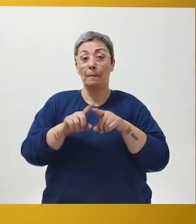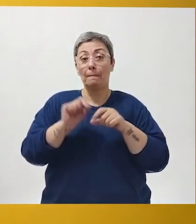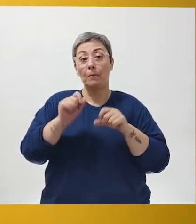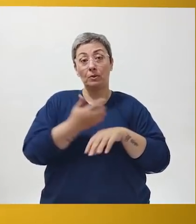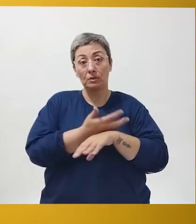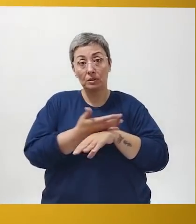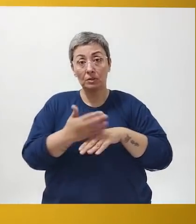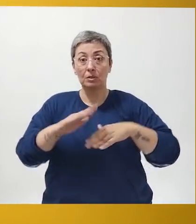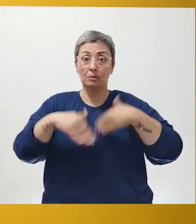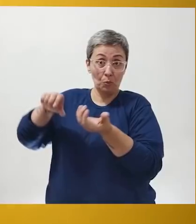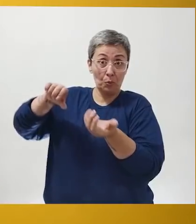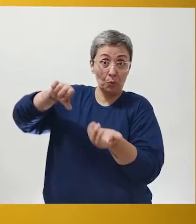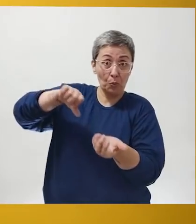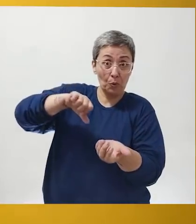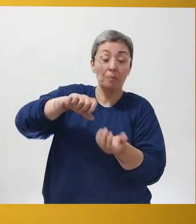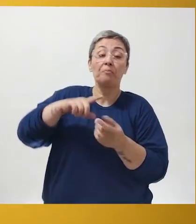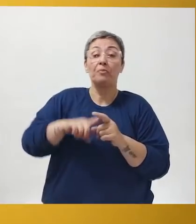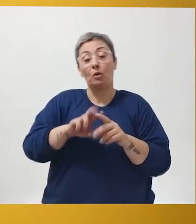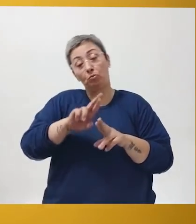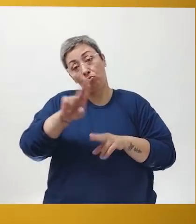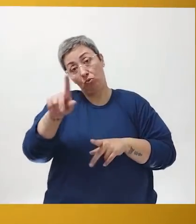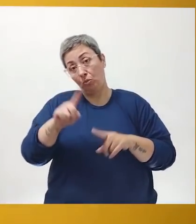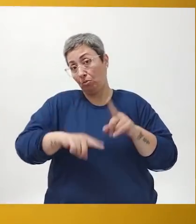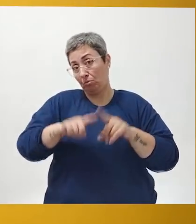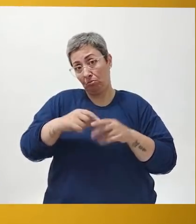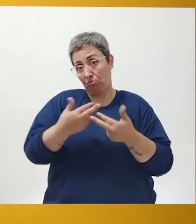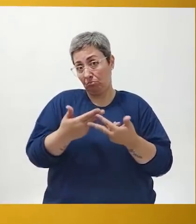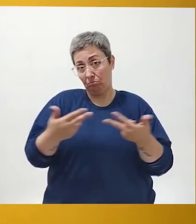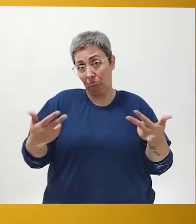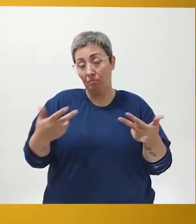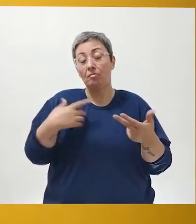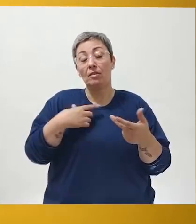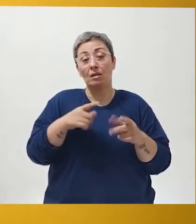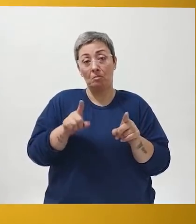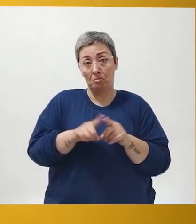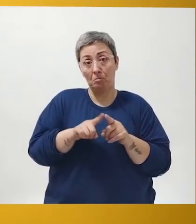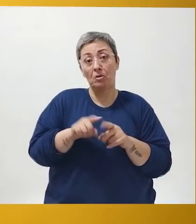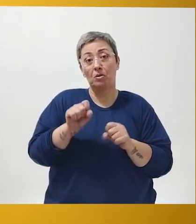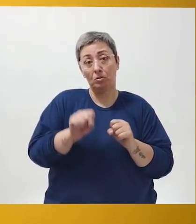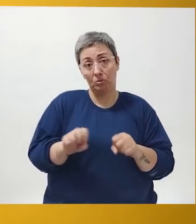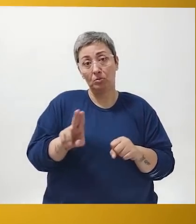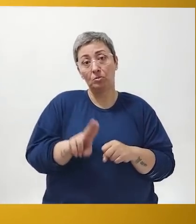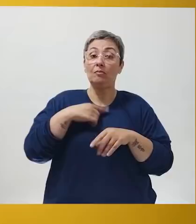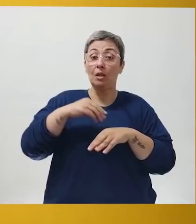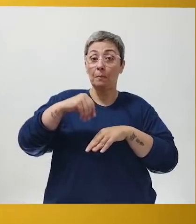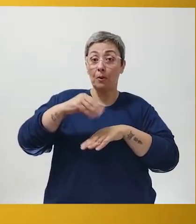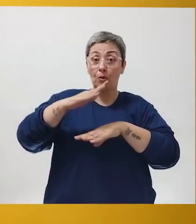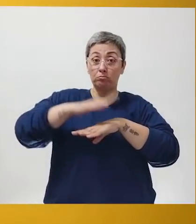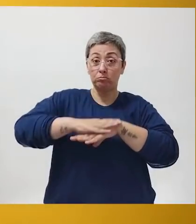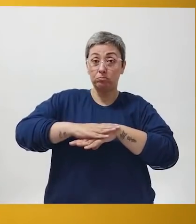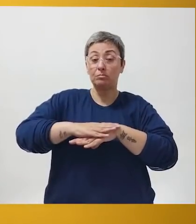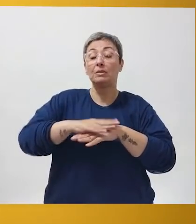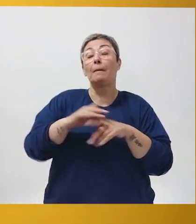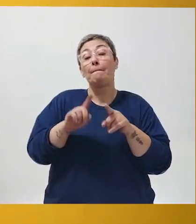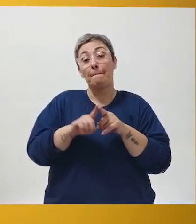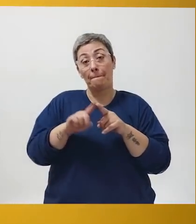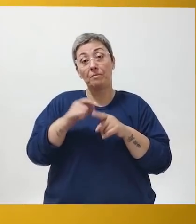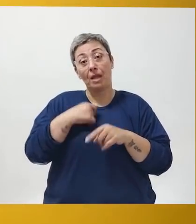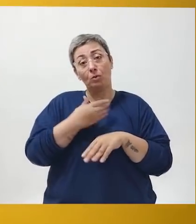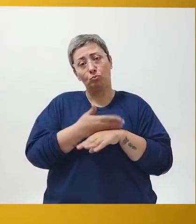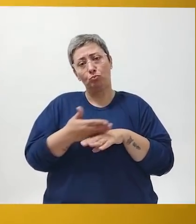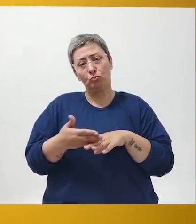luz, através da água, quando nós escarificamos o solo, enfim, né, de muitas maneiras. Então hoje eu quero mostrar